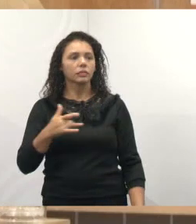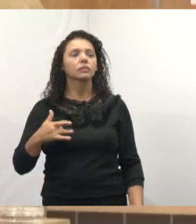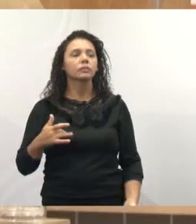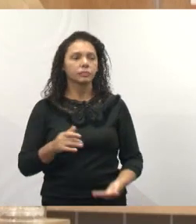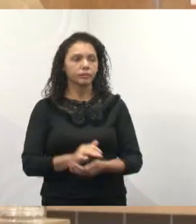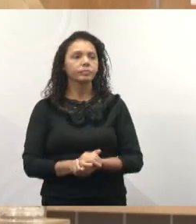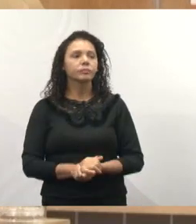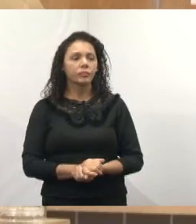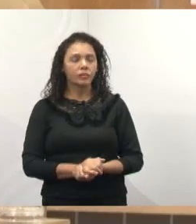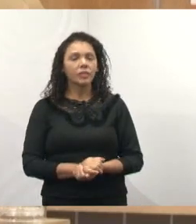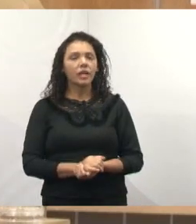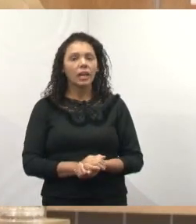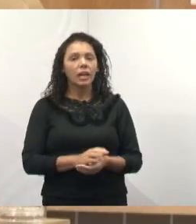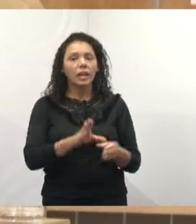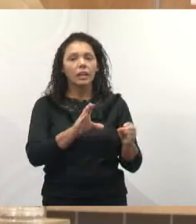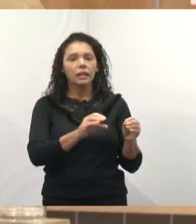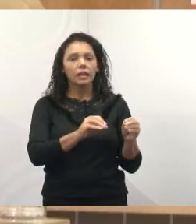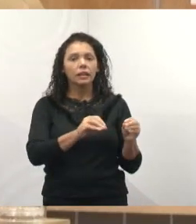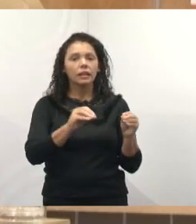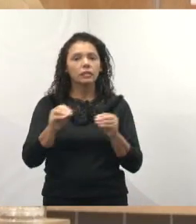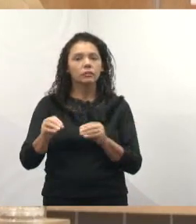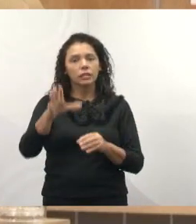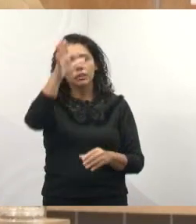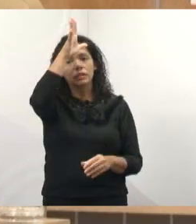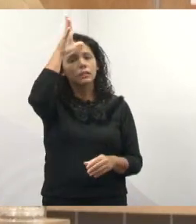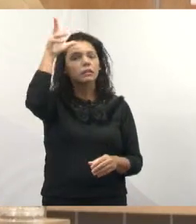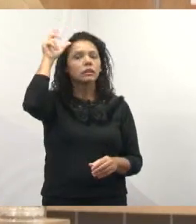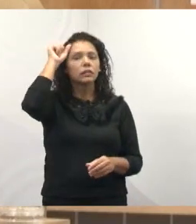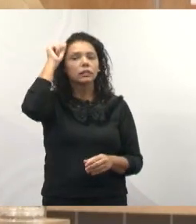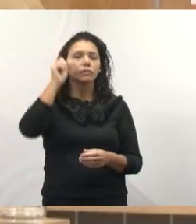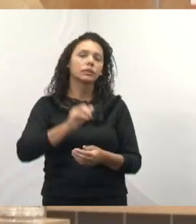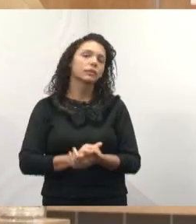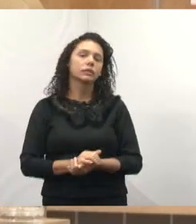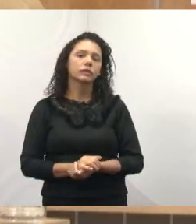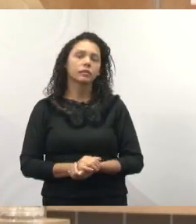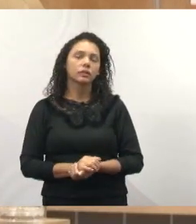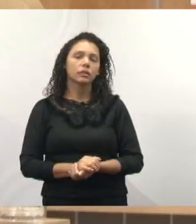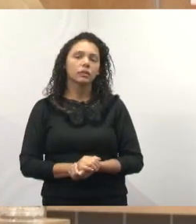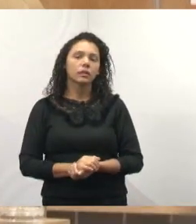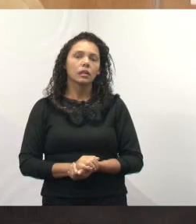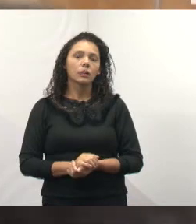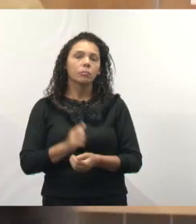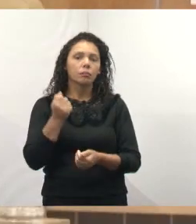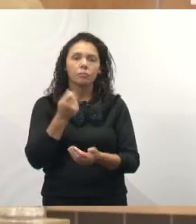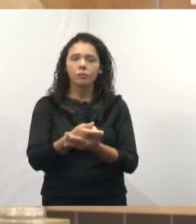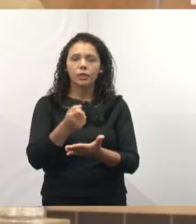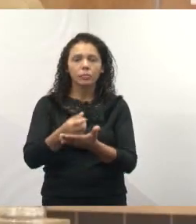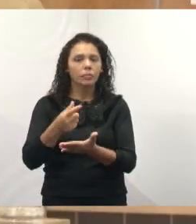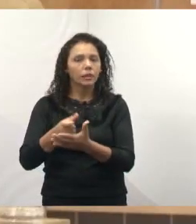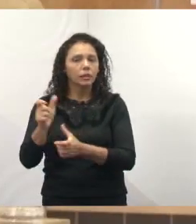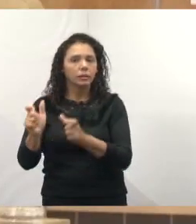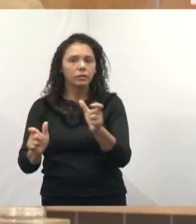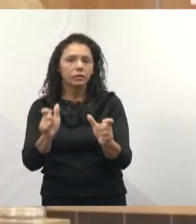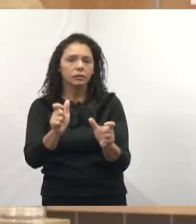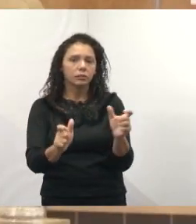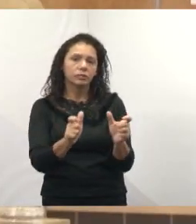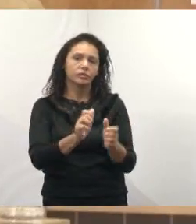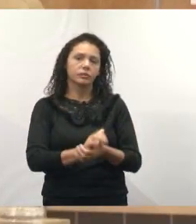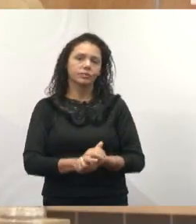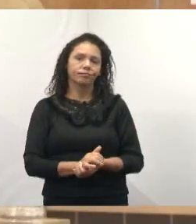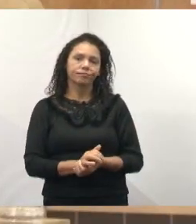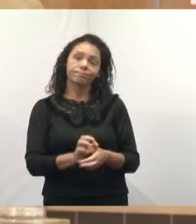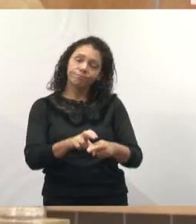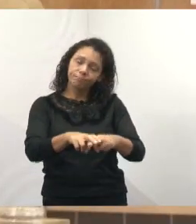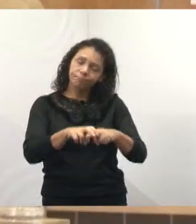Transferência à Câmara Municipal, em ordem, despesa com o pessoal. Por isso que eu gostaria que tivesse um